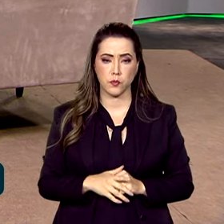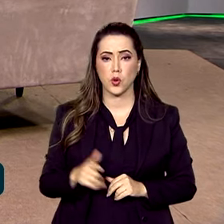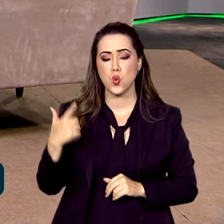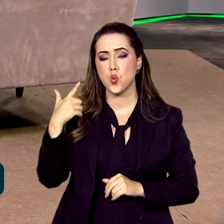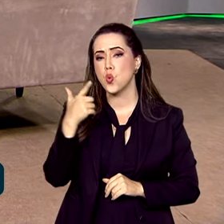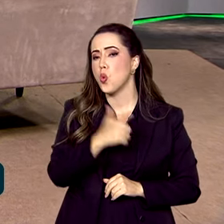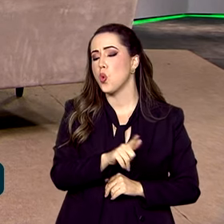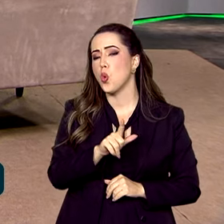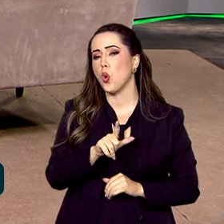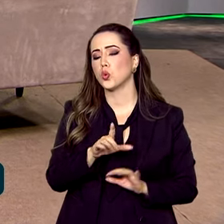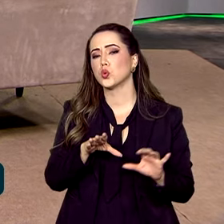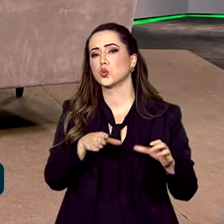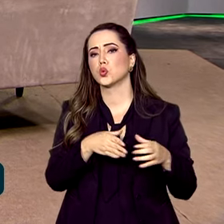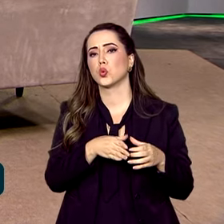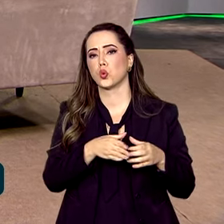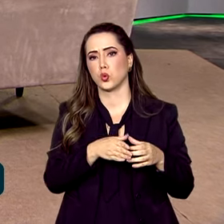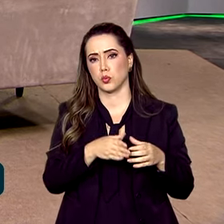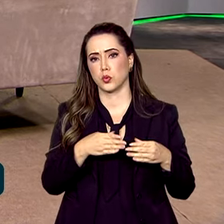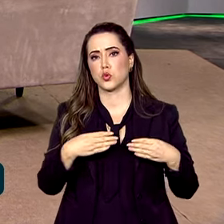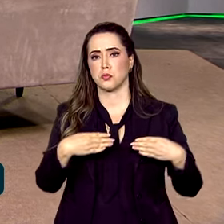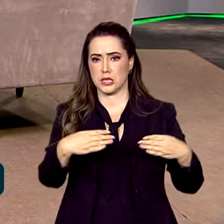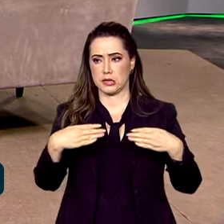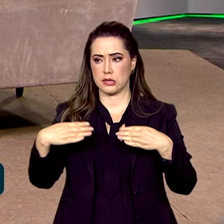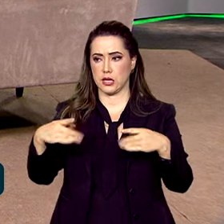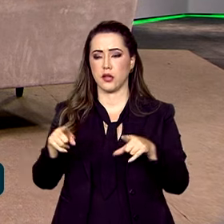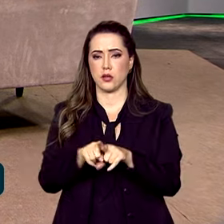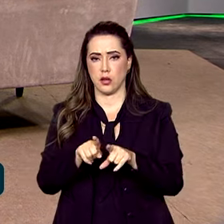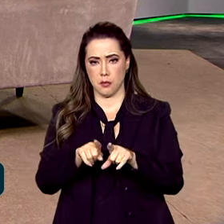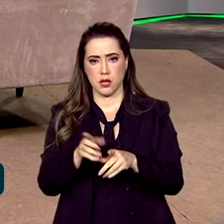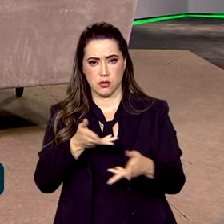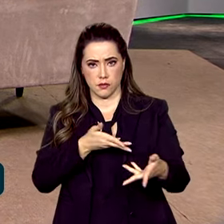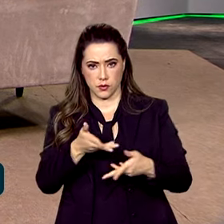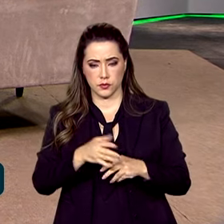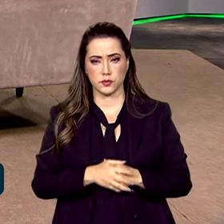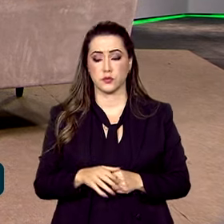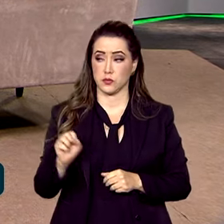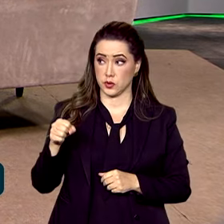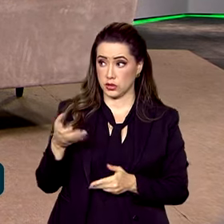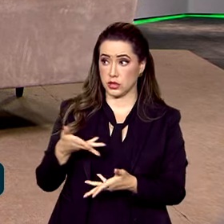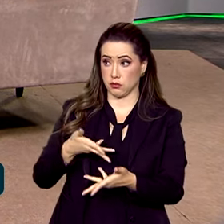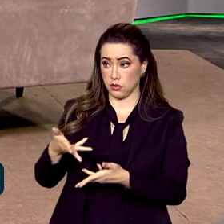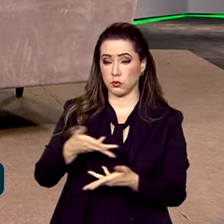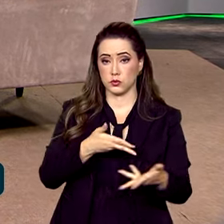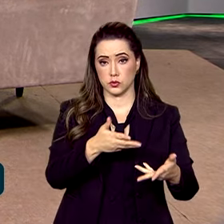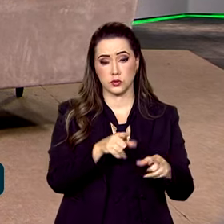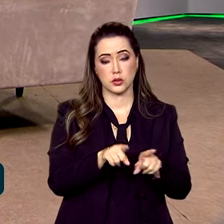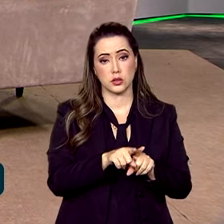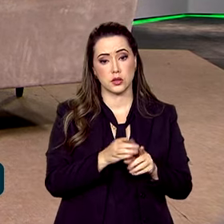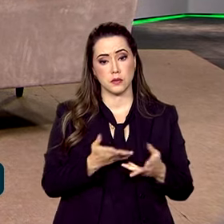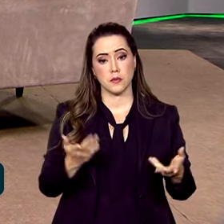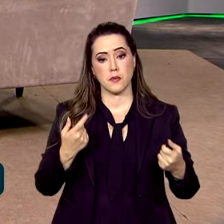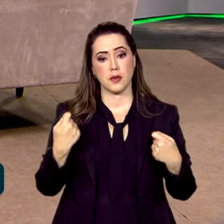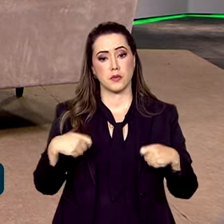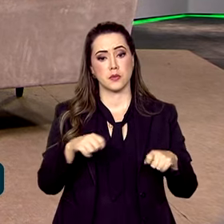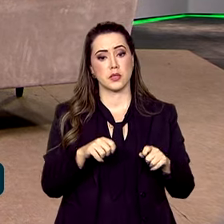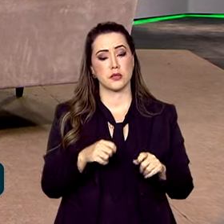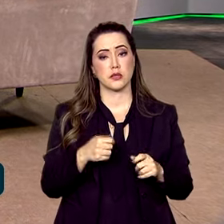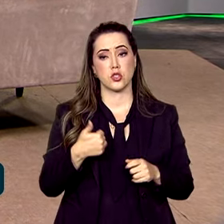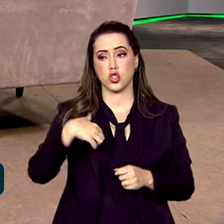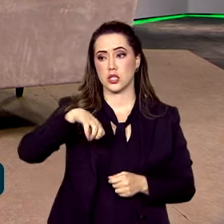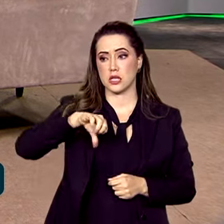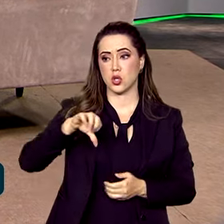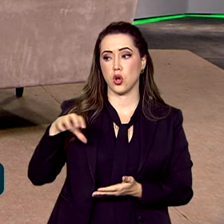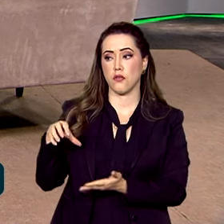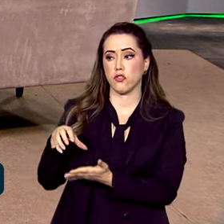envolvidos nessa operação. Exatamente. Esse processo da articulação da Secretaria-Geral com o Ministério dos Povos Indígenas, ele prevê, são 19